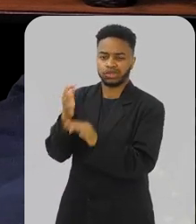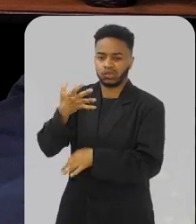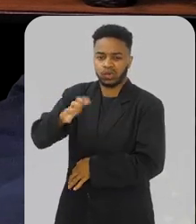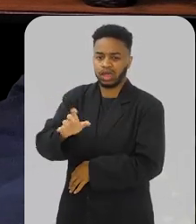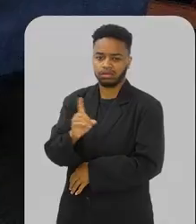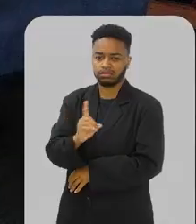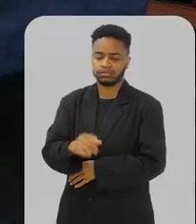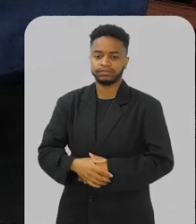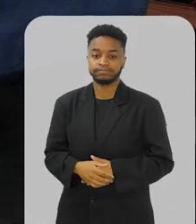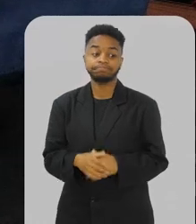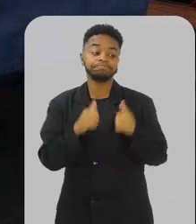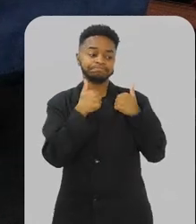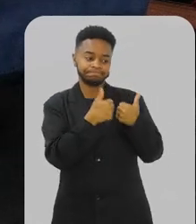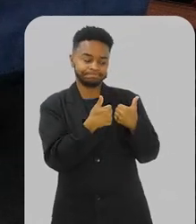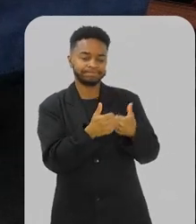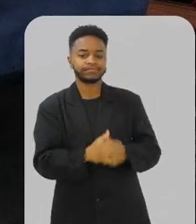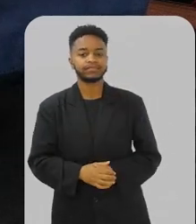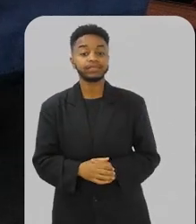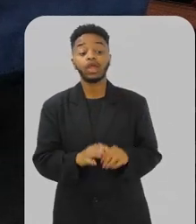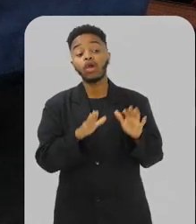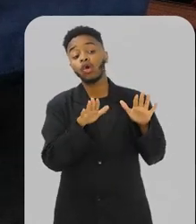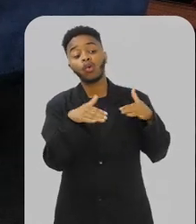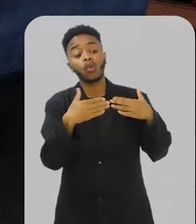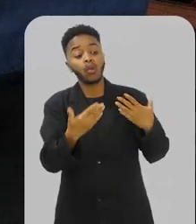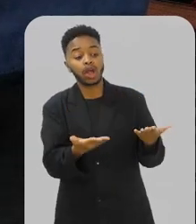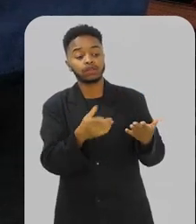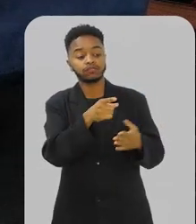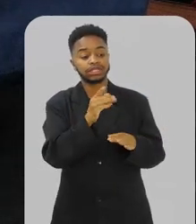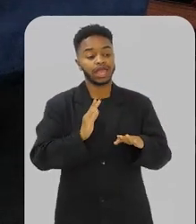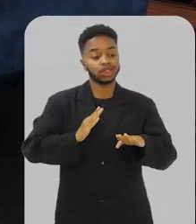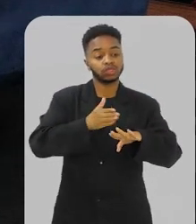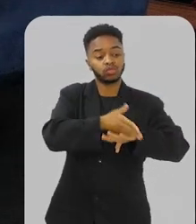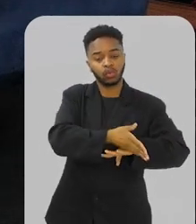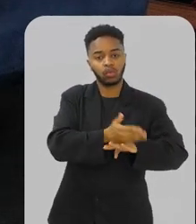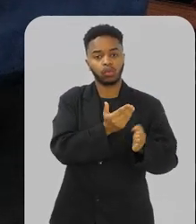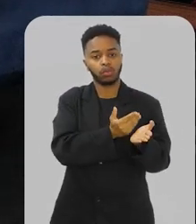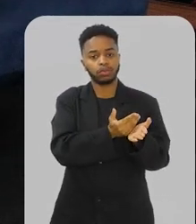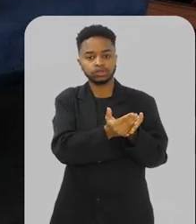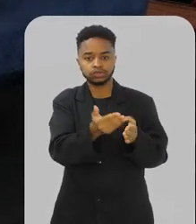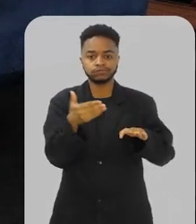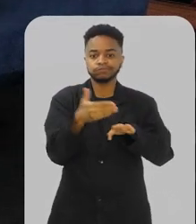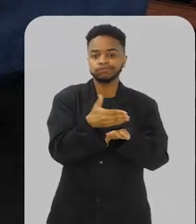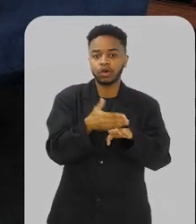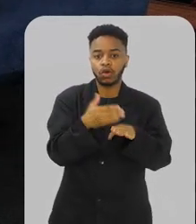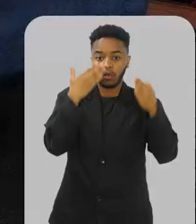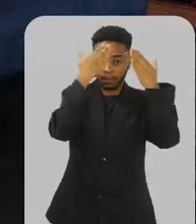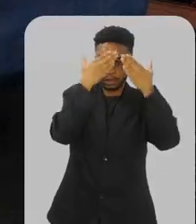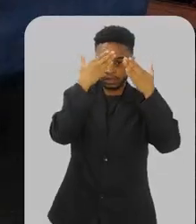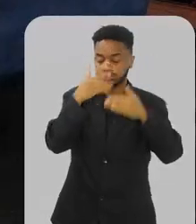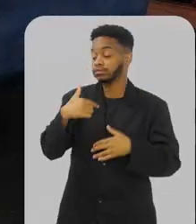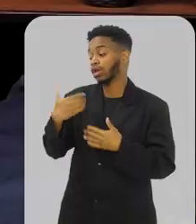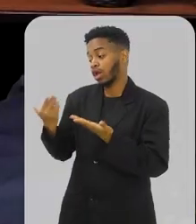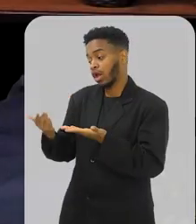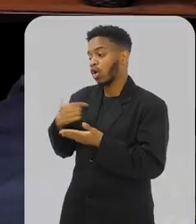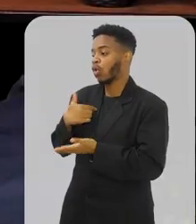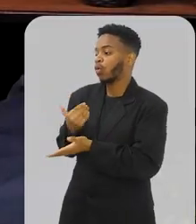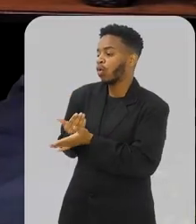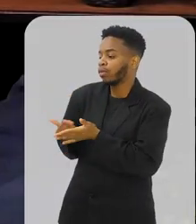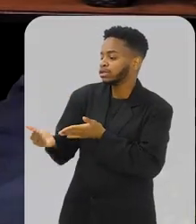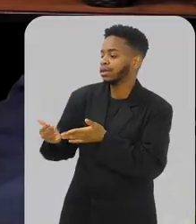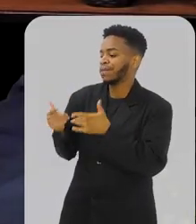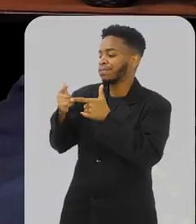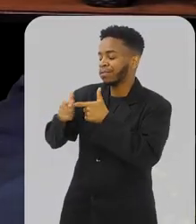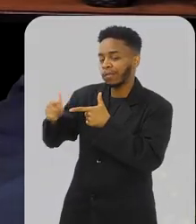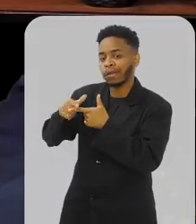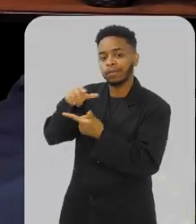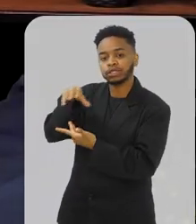lugar. Tá bom. E quando é que você entrou para a Umbanda? Comecei a ter problemas espirituais.